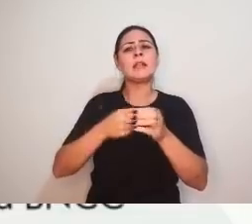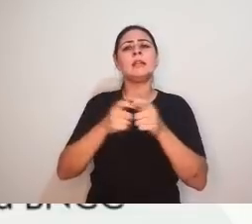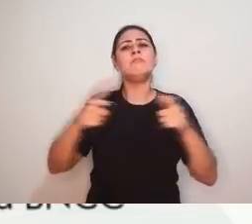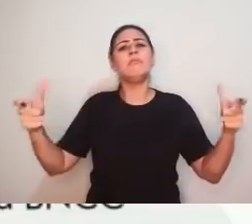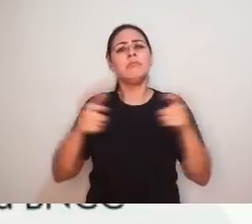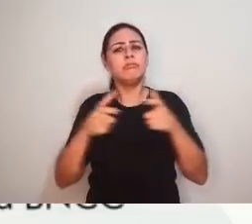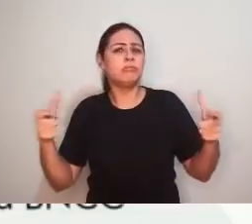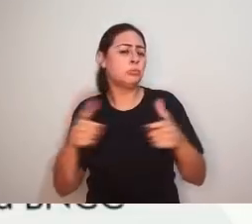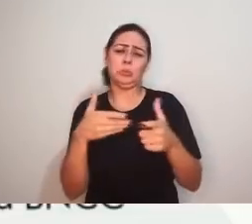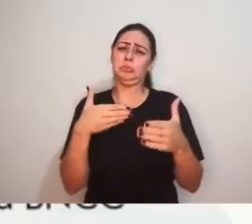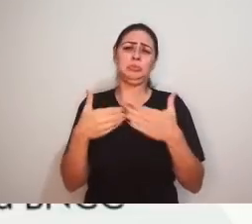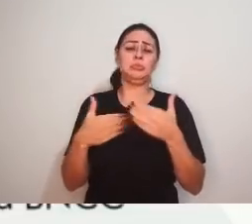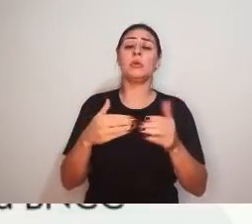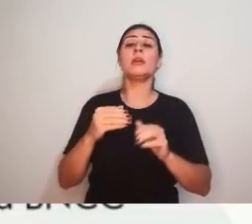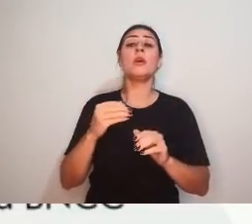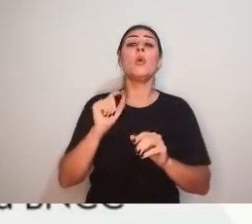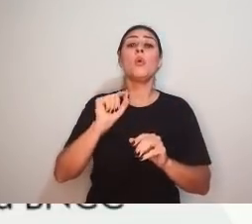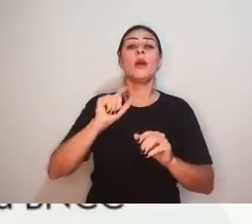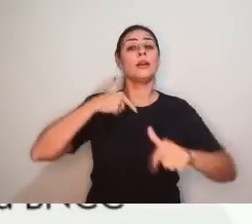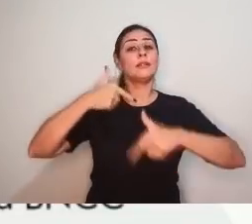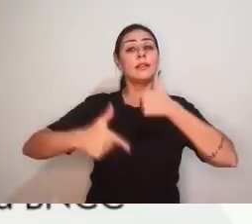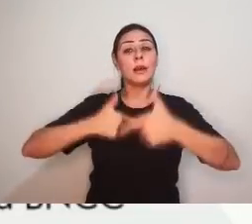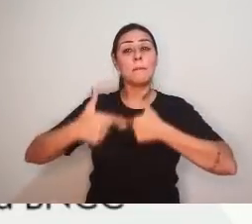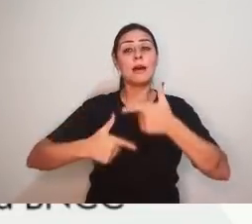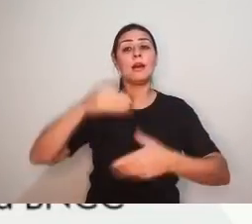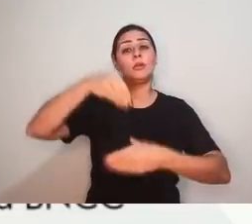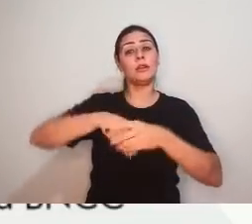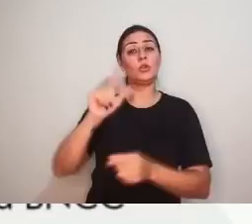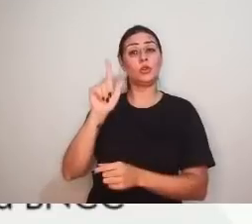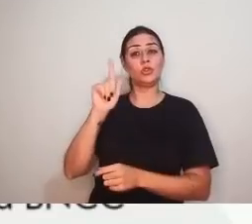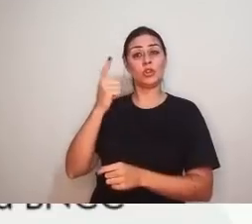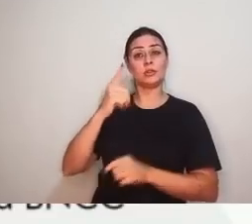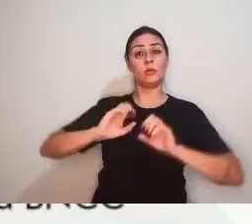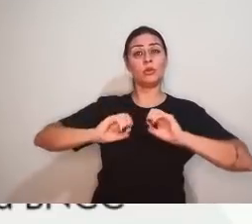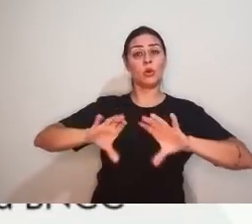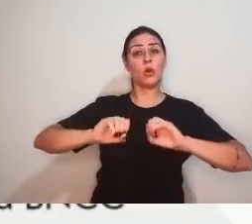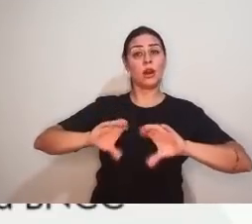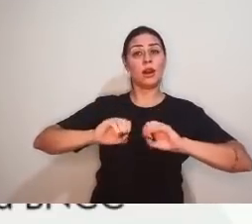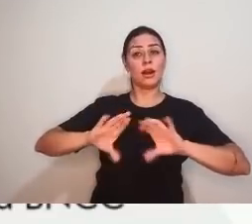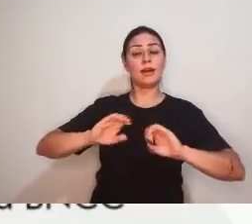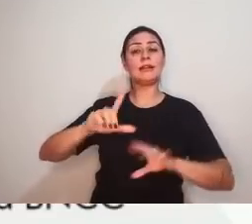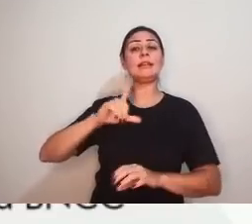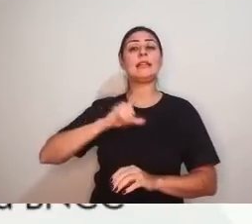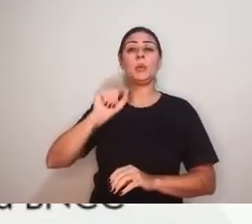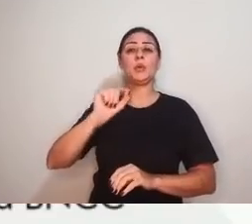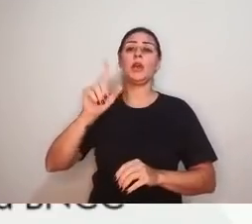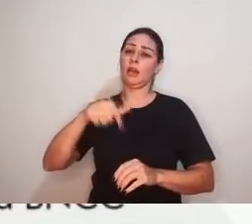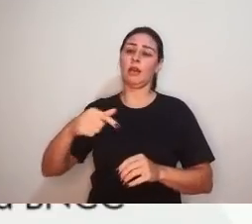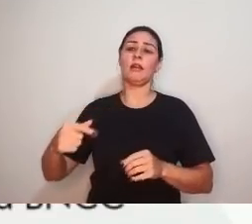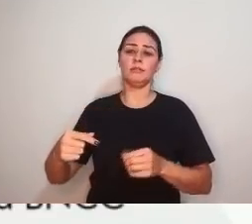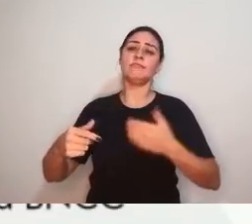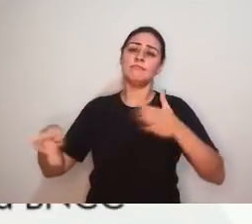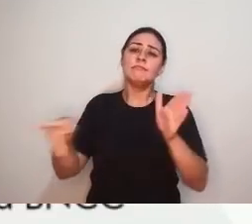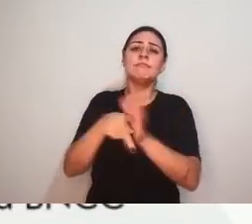do tamanho do município, o trabalho, né, da gestão escolar, ela precede todo o